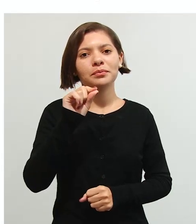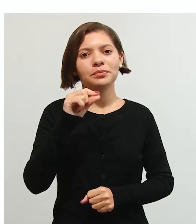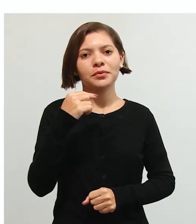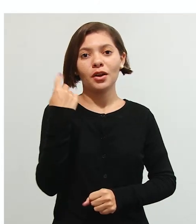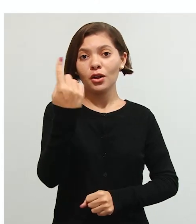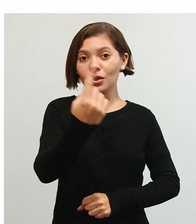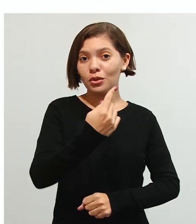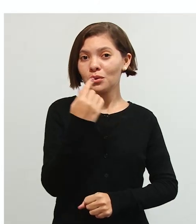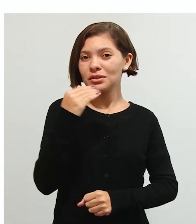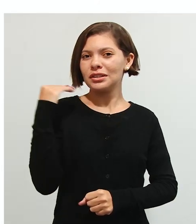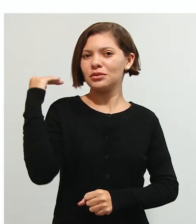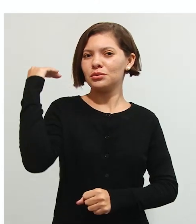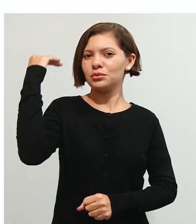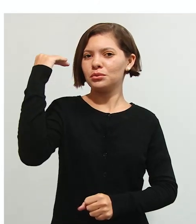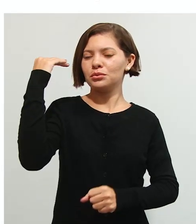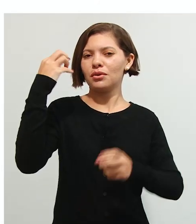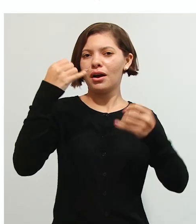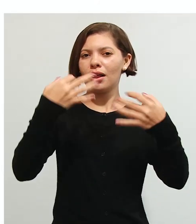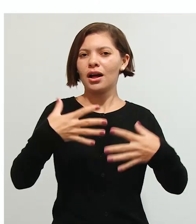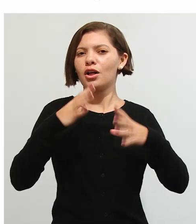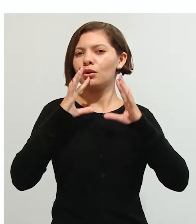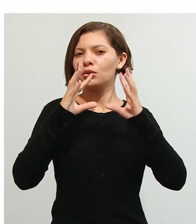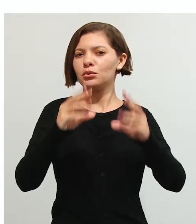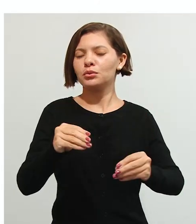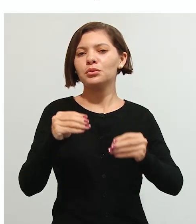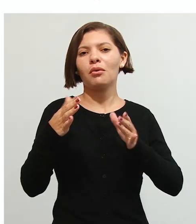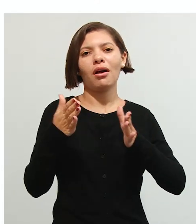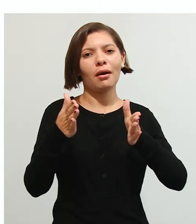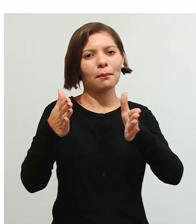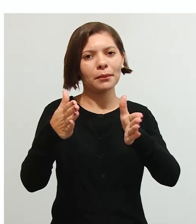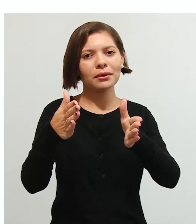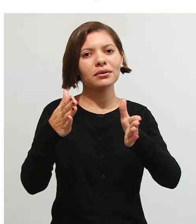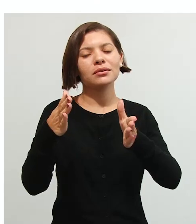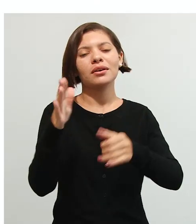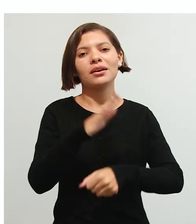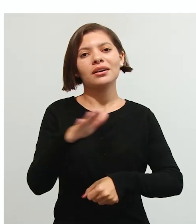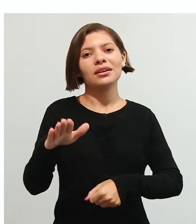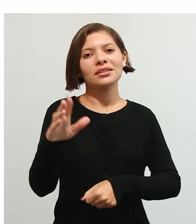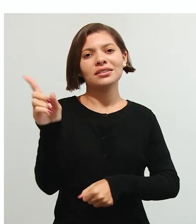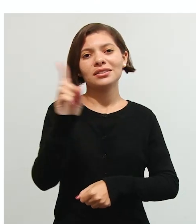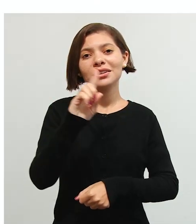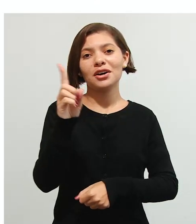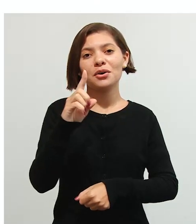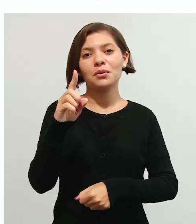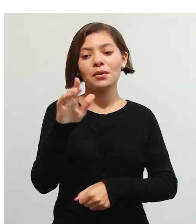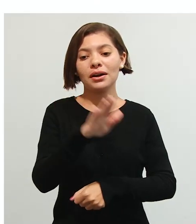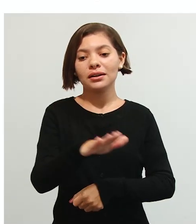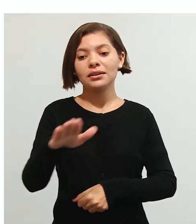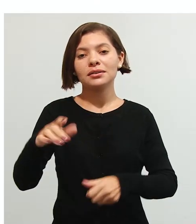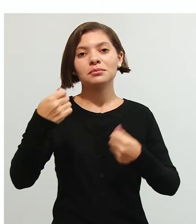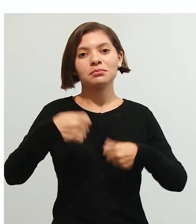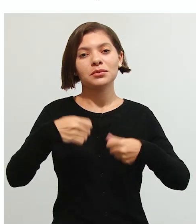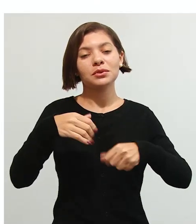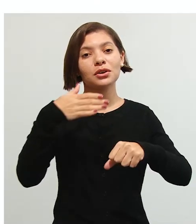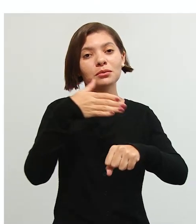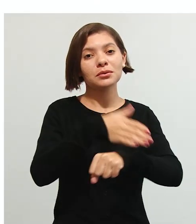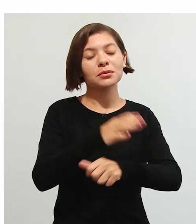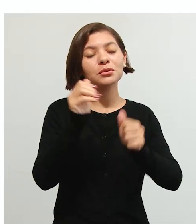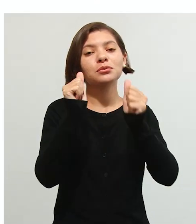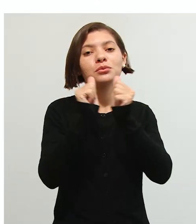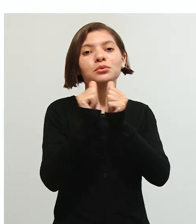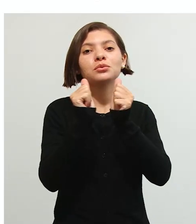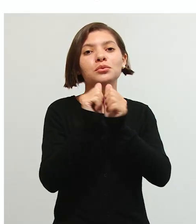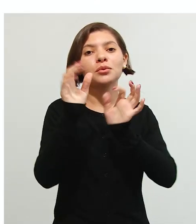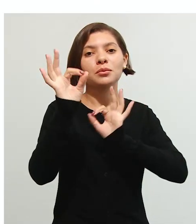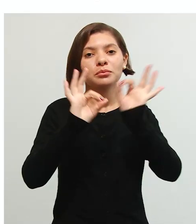não somos nós adultos que definimos todos os caminhos para as crianças, que elas precisam participar da organização